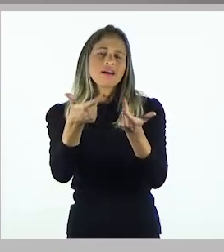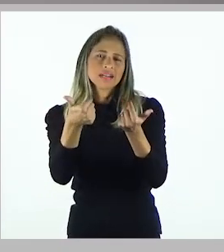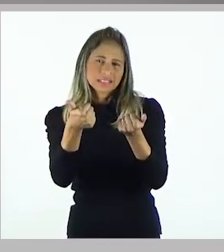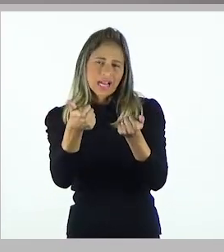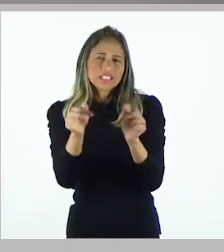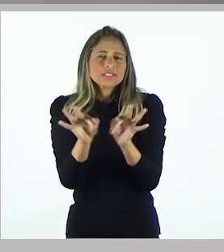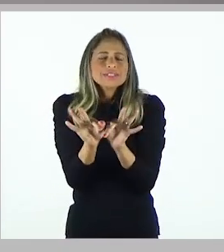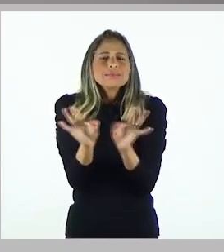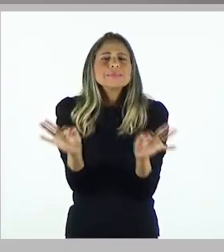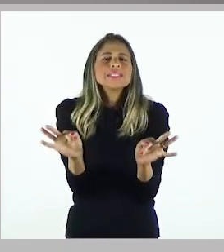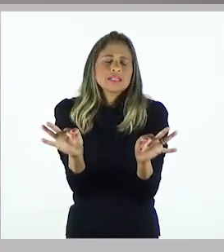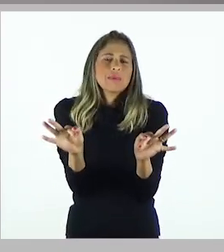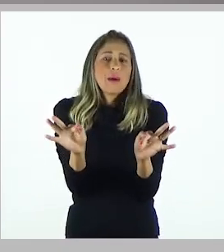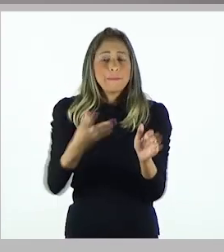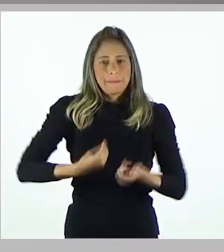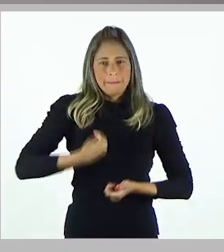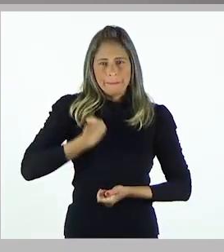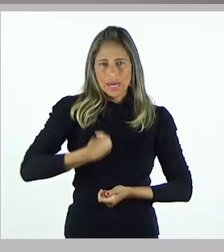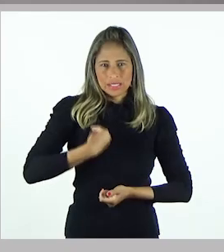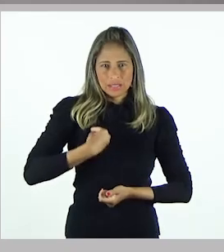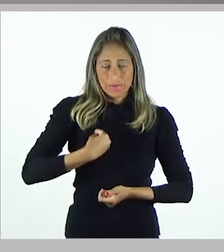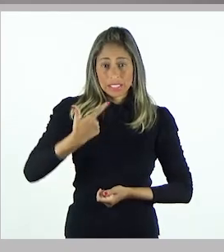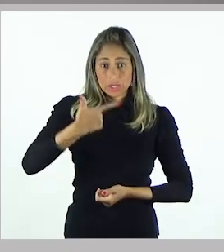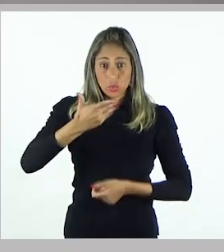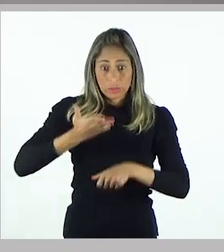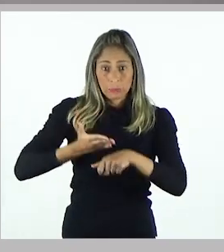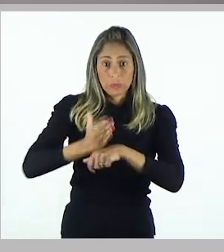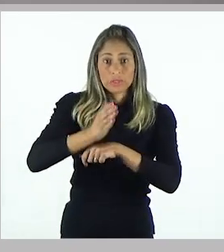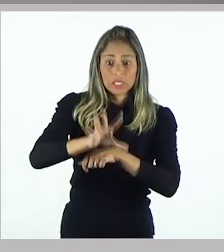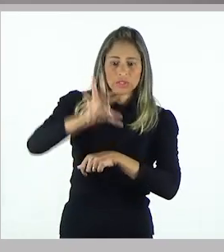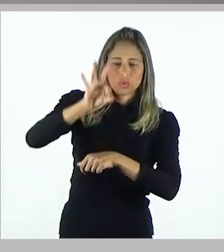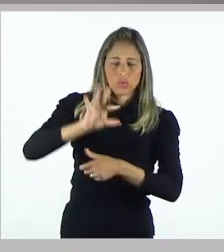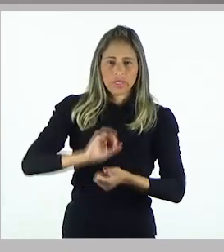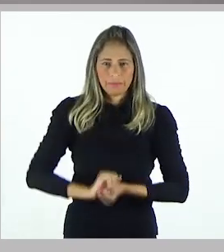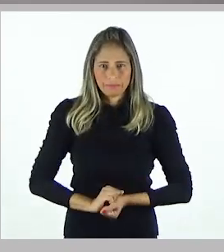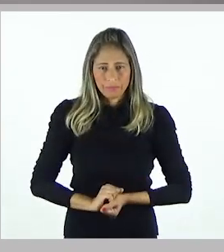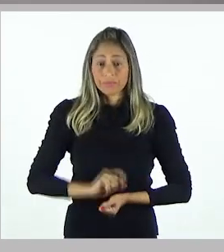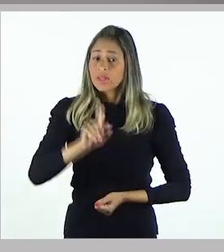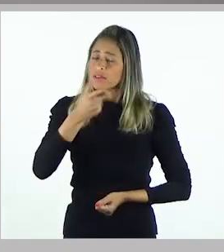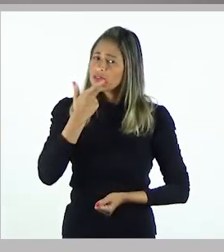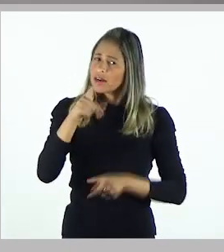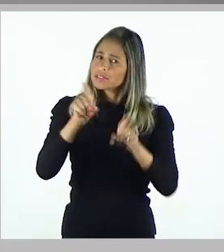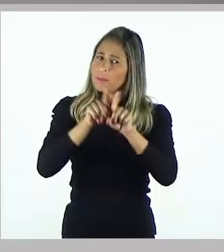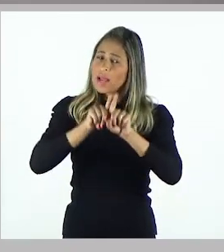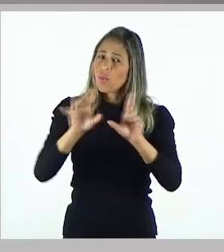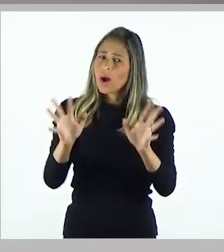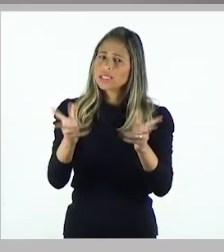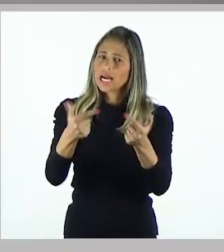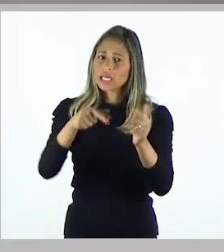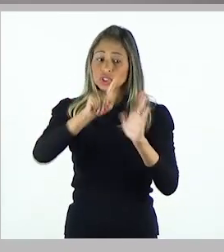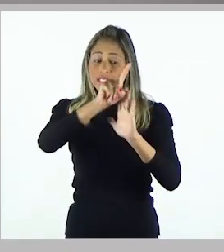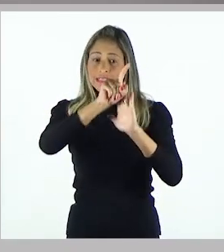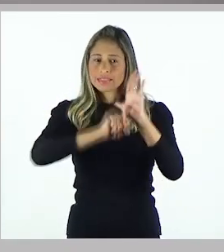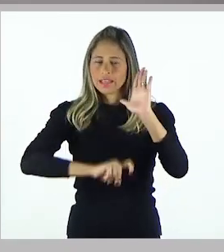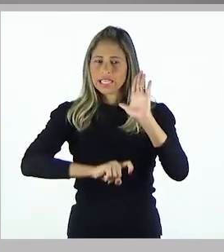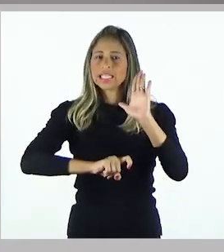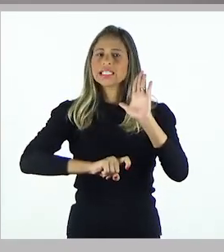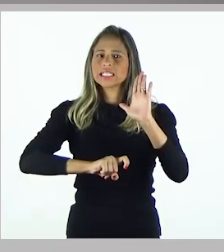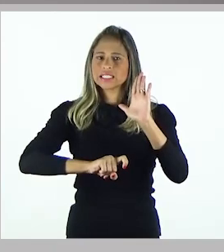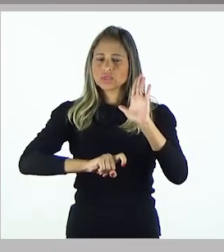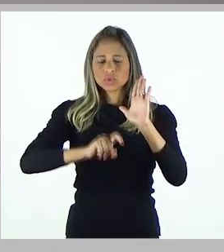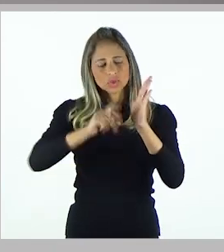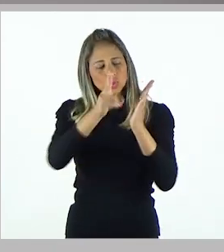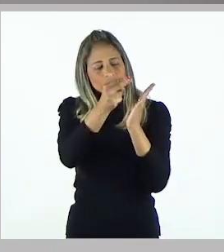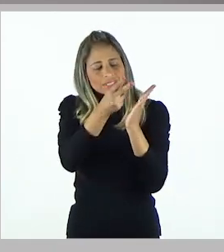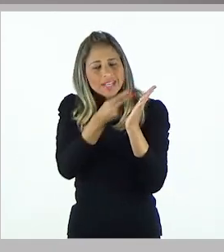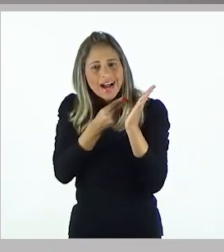qualidade mínima para participar da segunda fase da seleção. Vale dizer qualidade do texto, qualidade